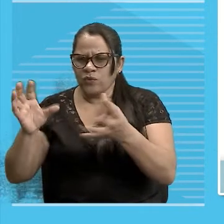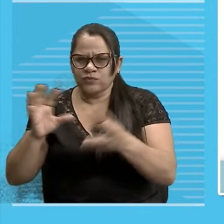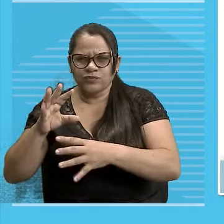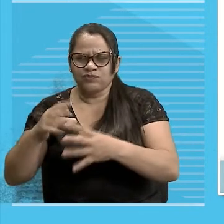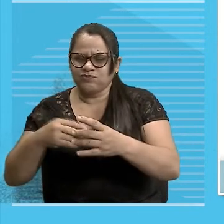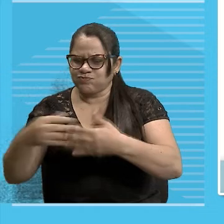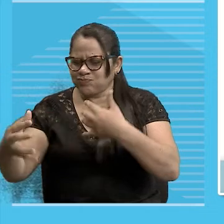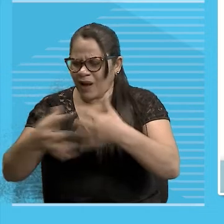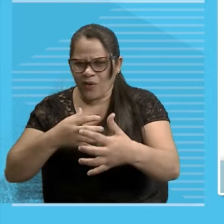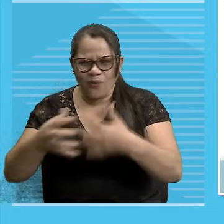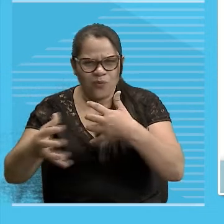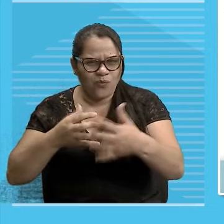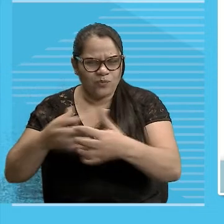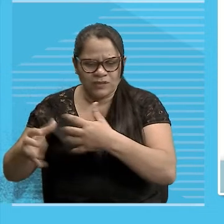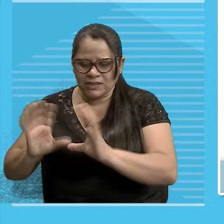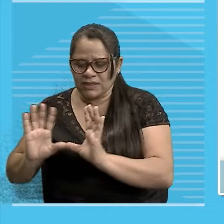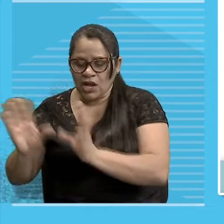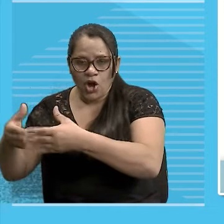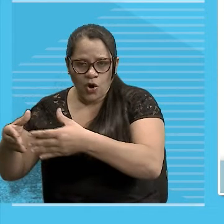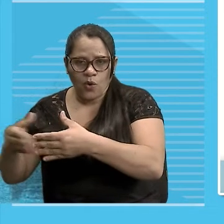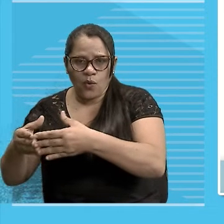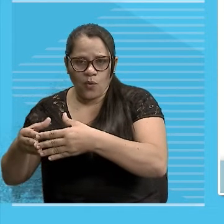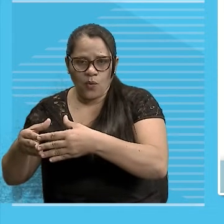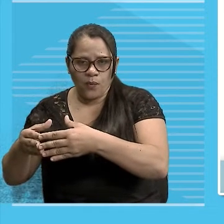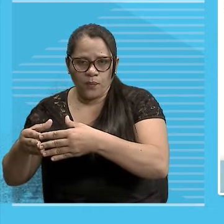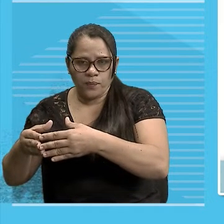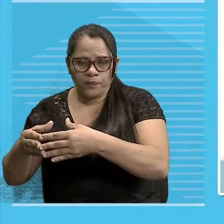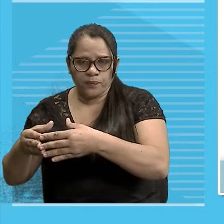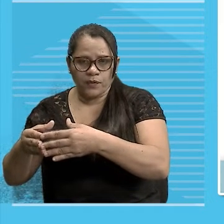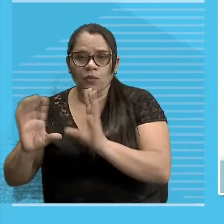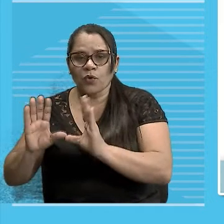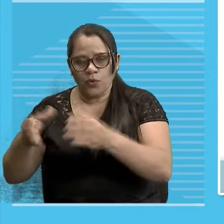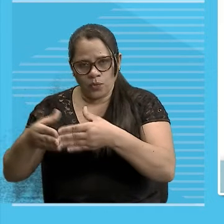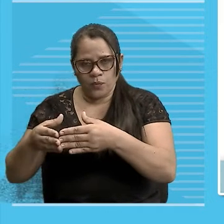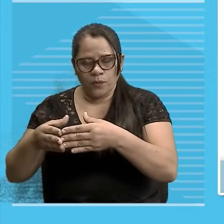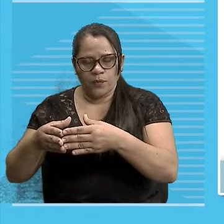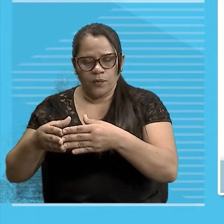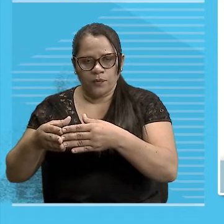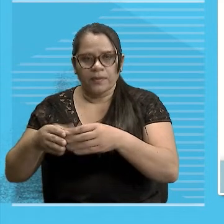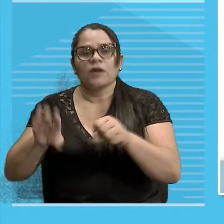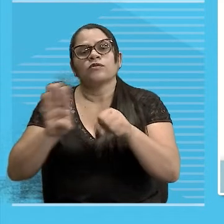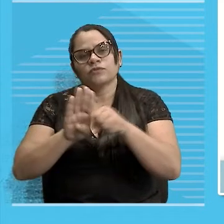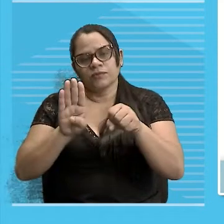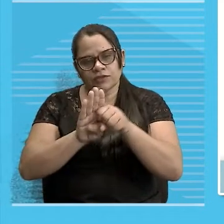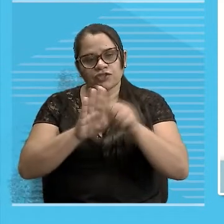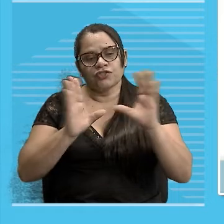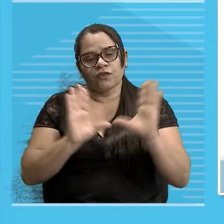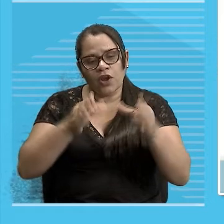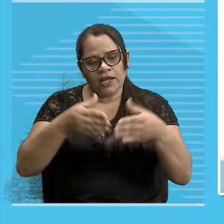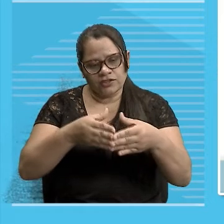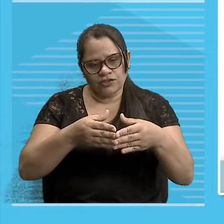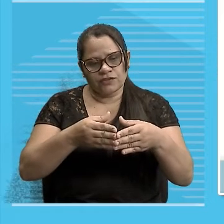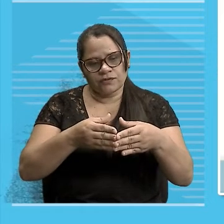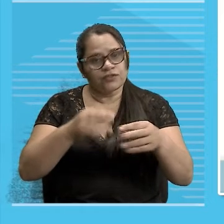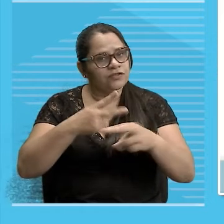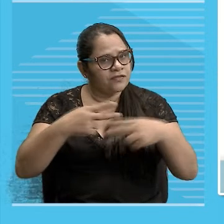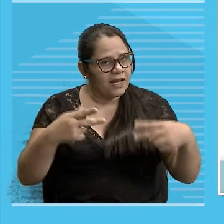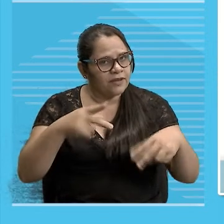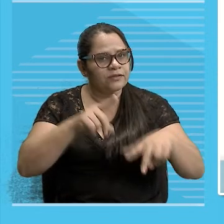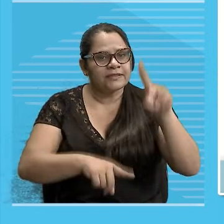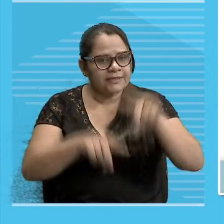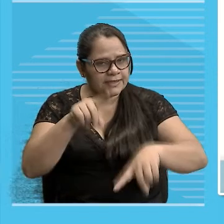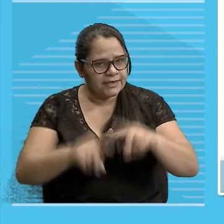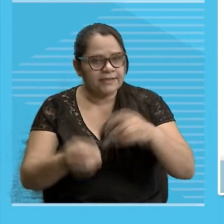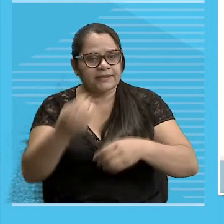de trecos Horror é um substantivo Abstrato Ou é um substantivo Coletivo Então ele vai designar Essa